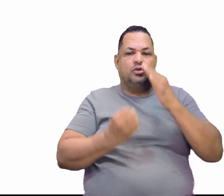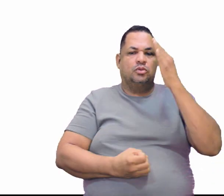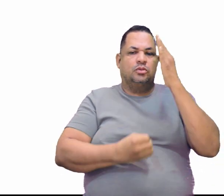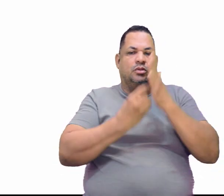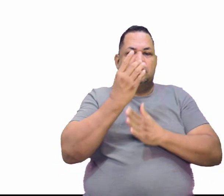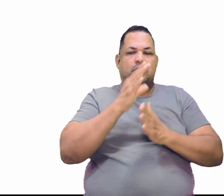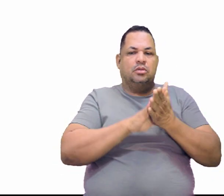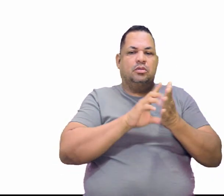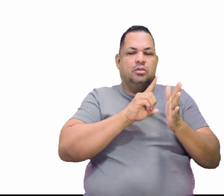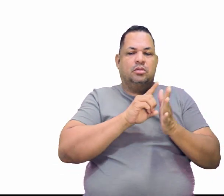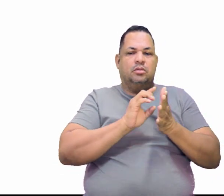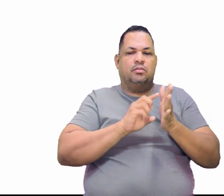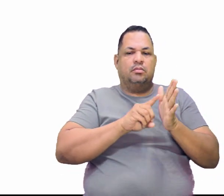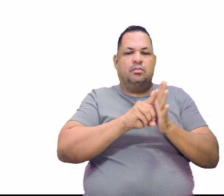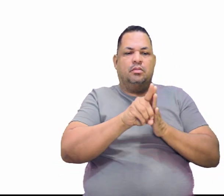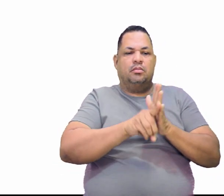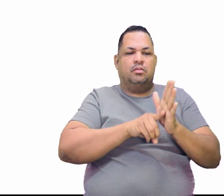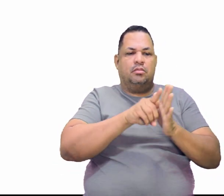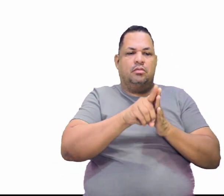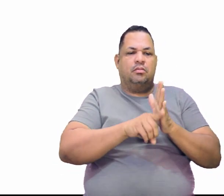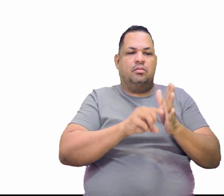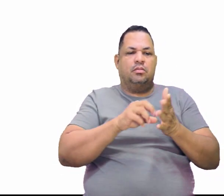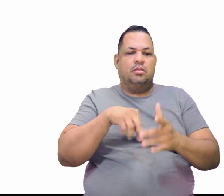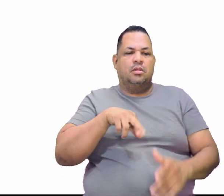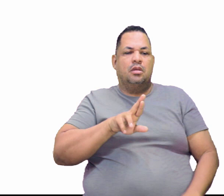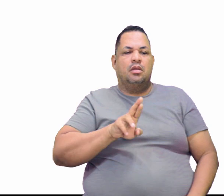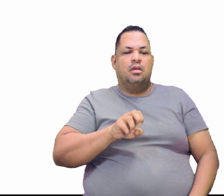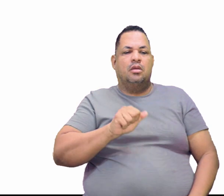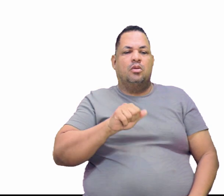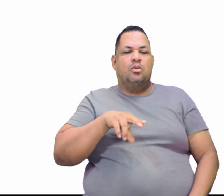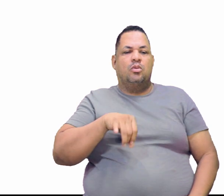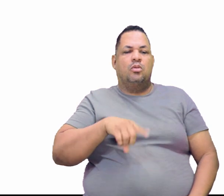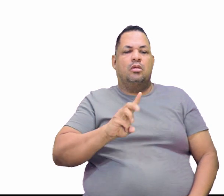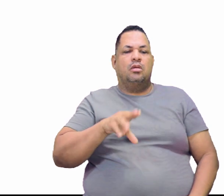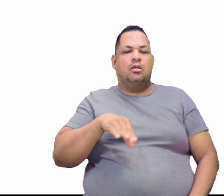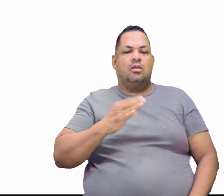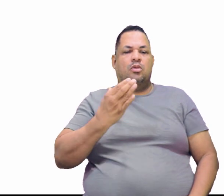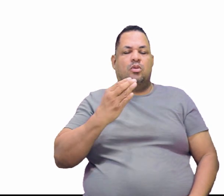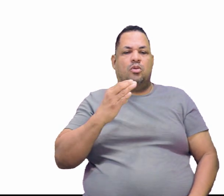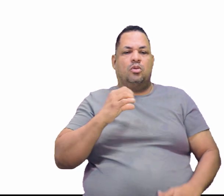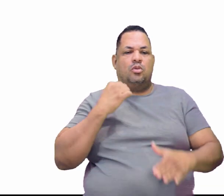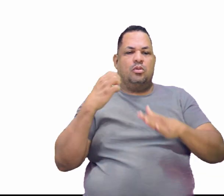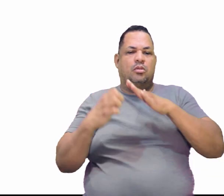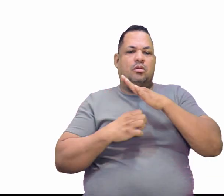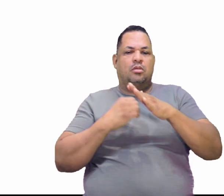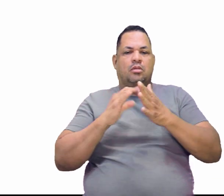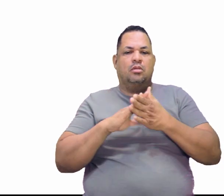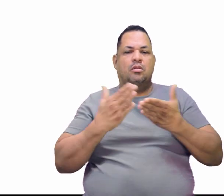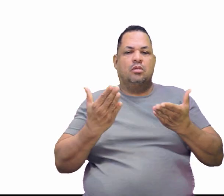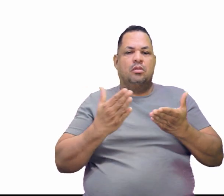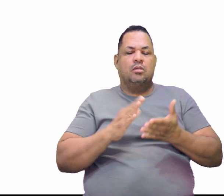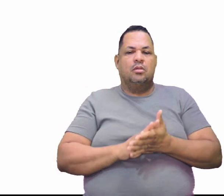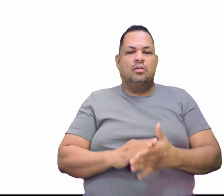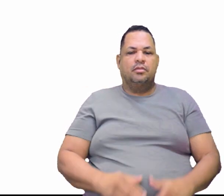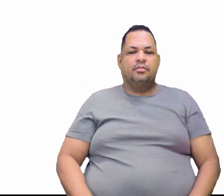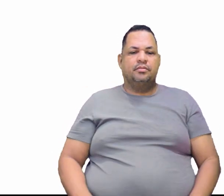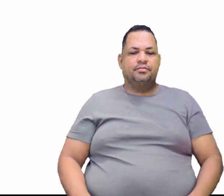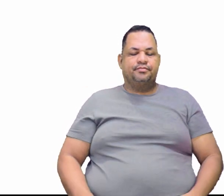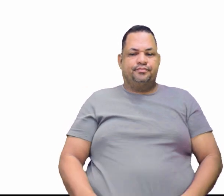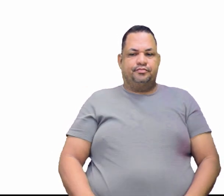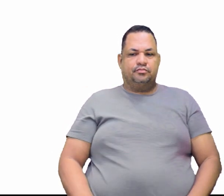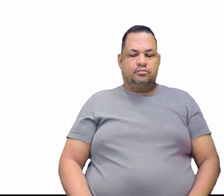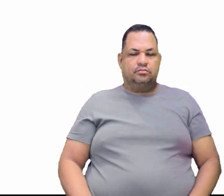fundou a Madeira Mamoré Railway Company. Essa empresa era subsidiária da